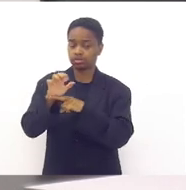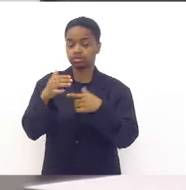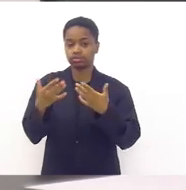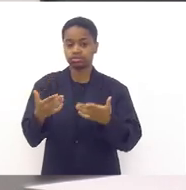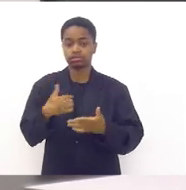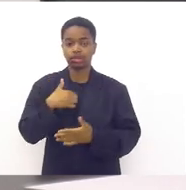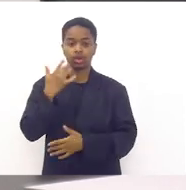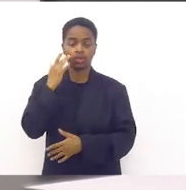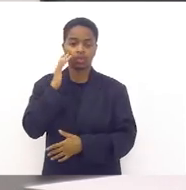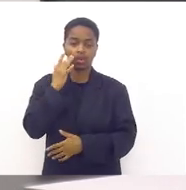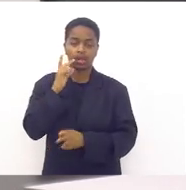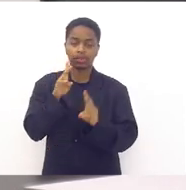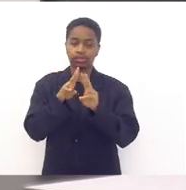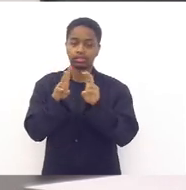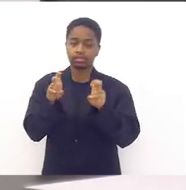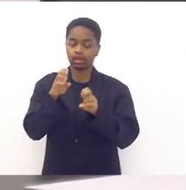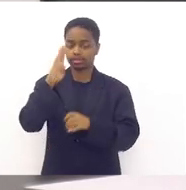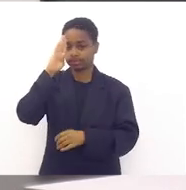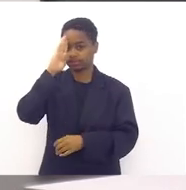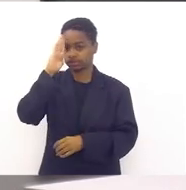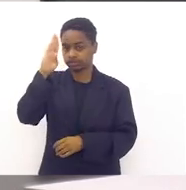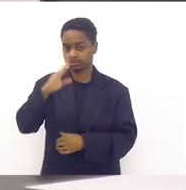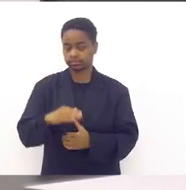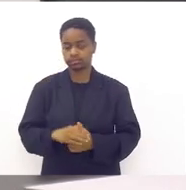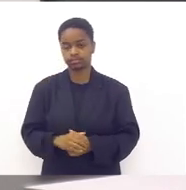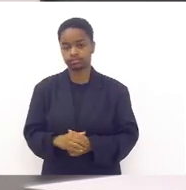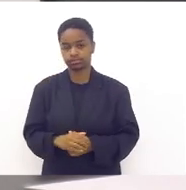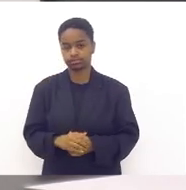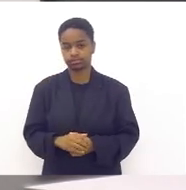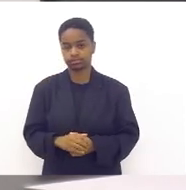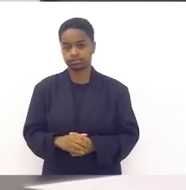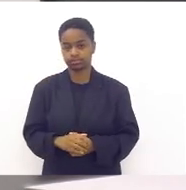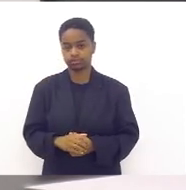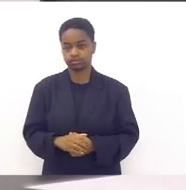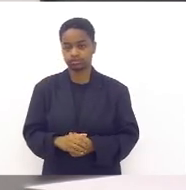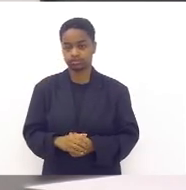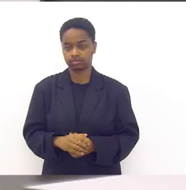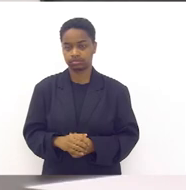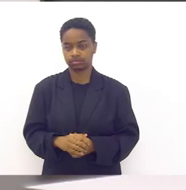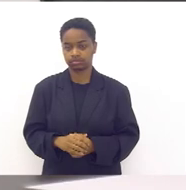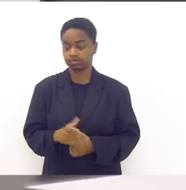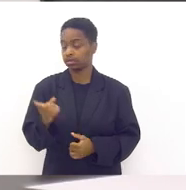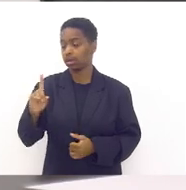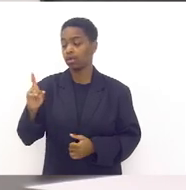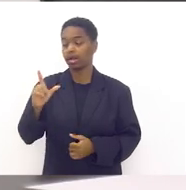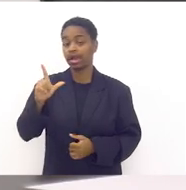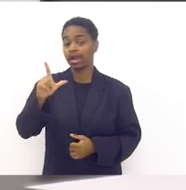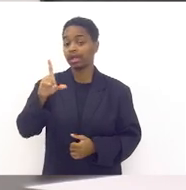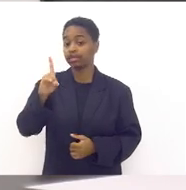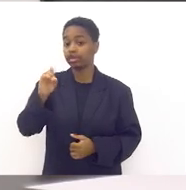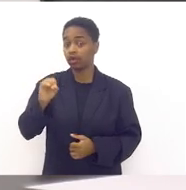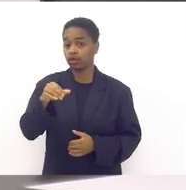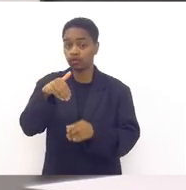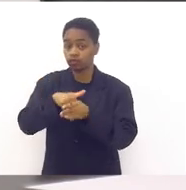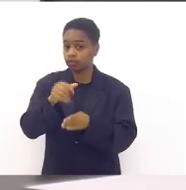questão... fundamental. Na boa, né? Ou seja, a LDO não foi